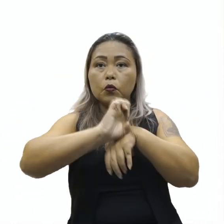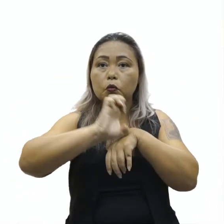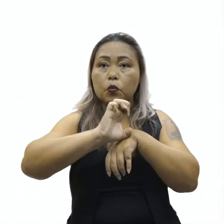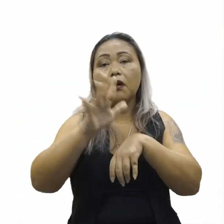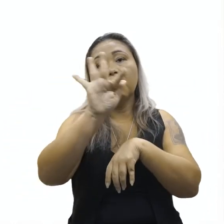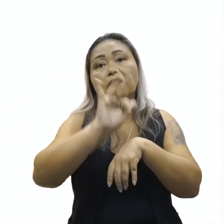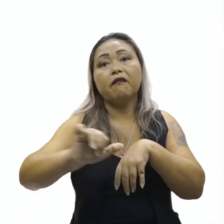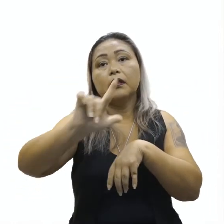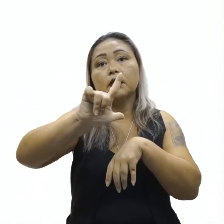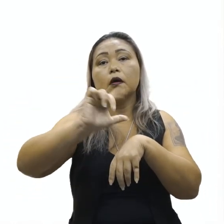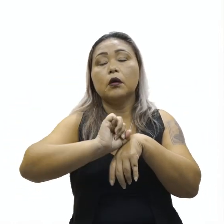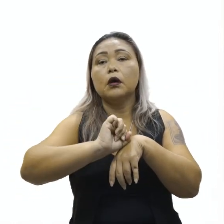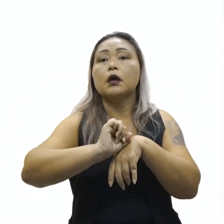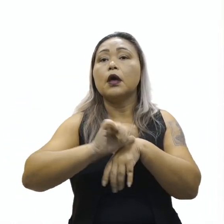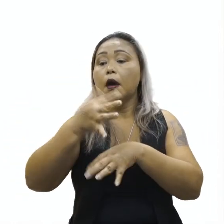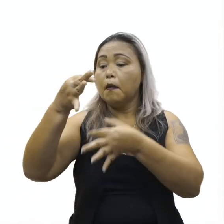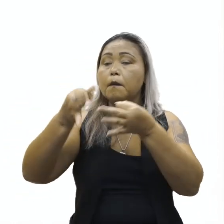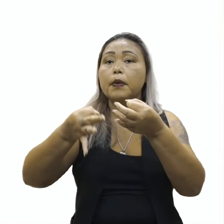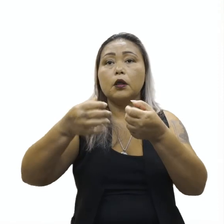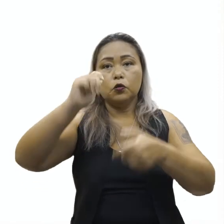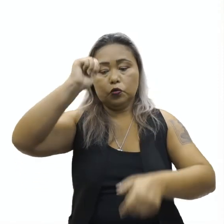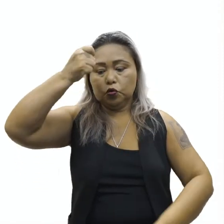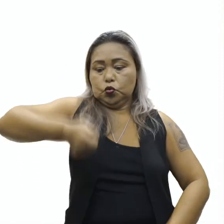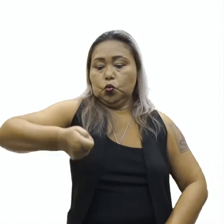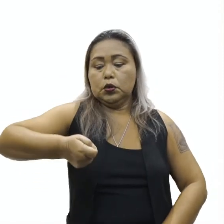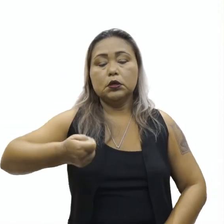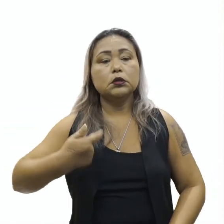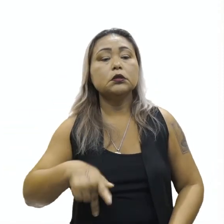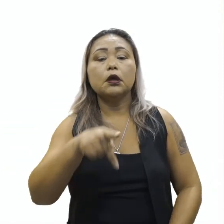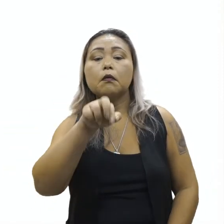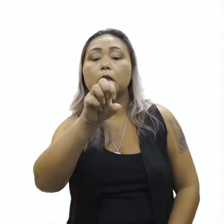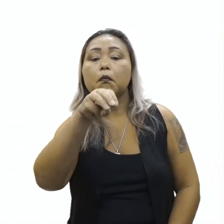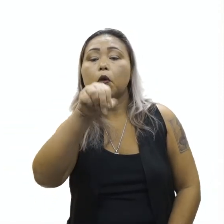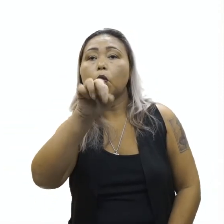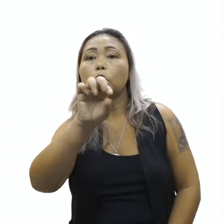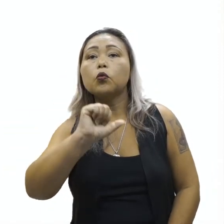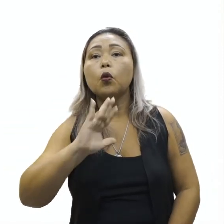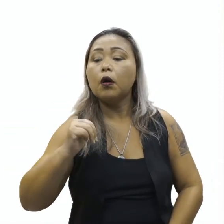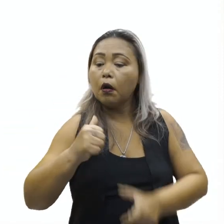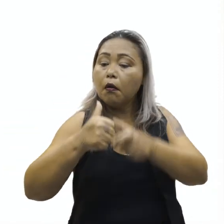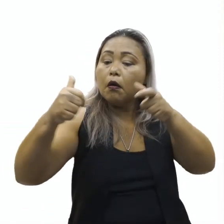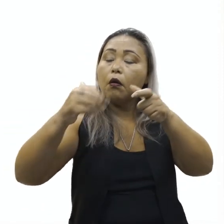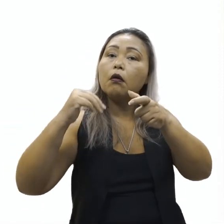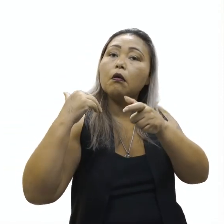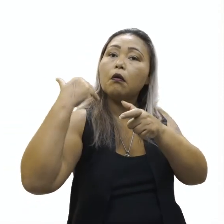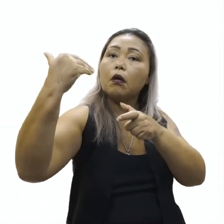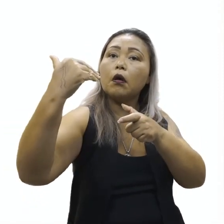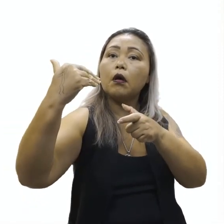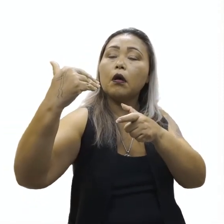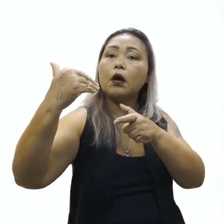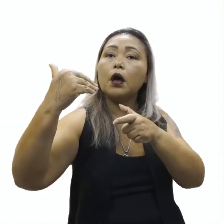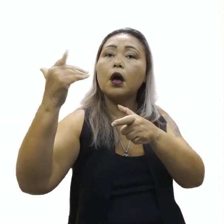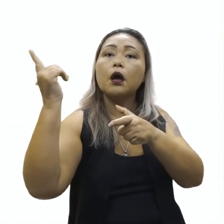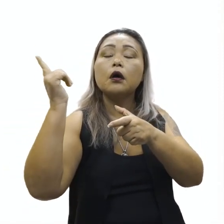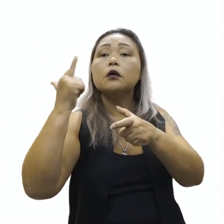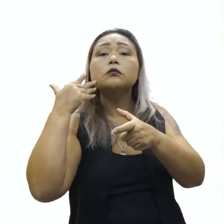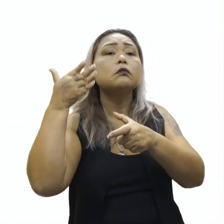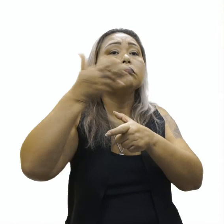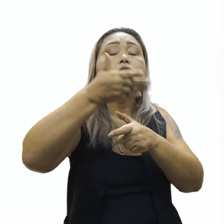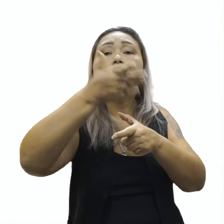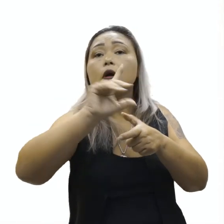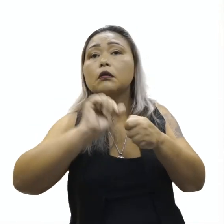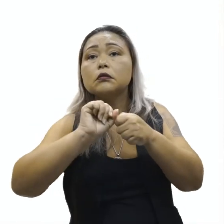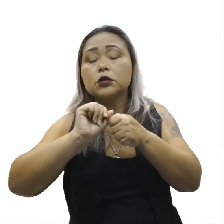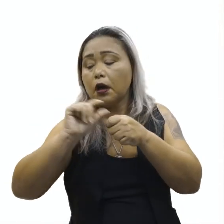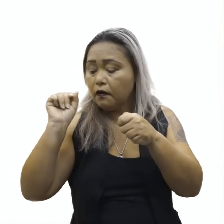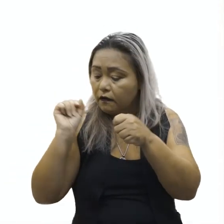federais, pelos juízes e promotores, e a instância maior daqueles que, quando não tem para onde fugir, ou seja, as ações